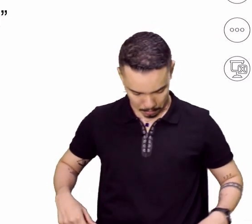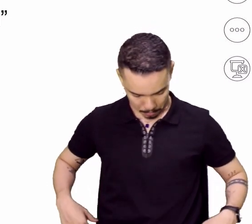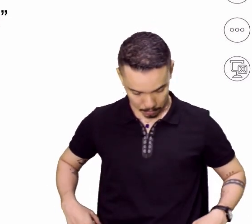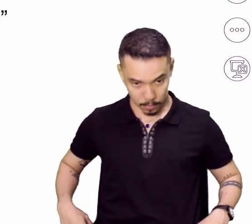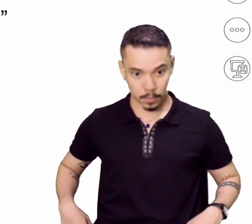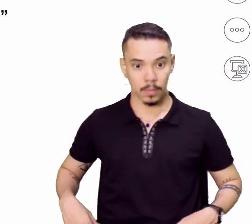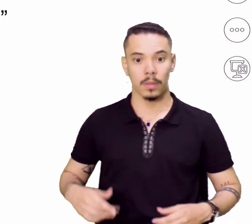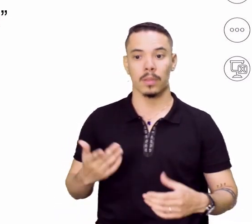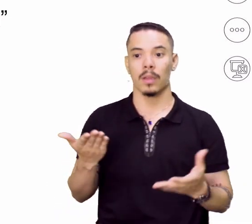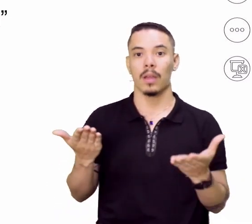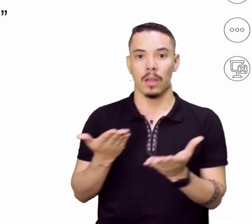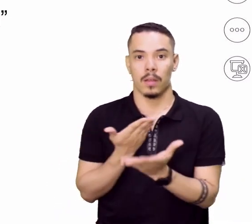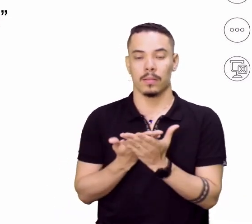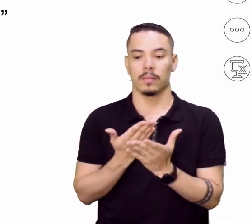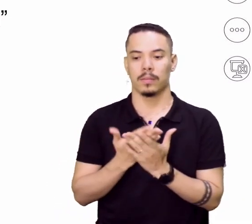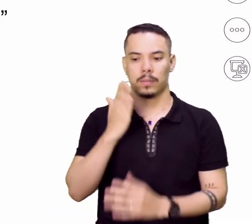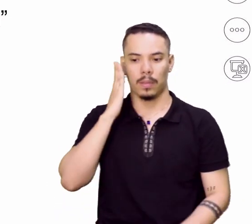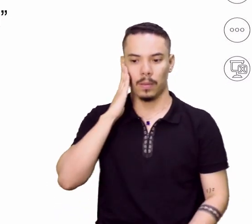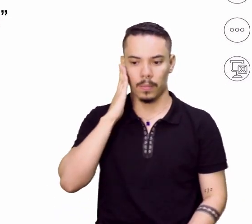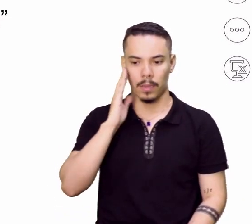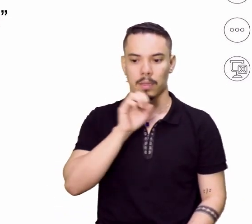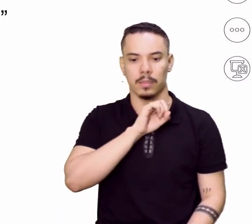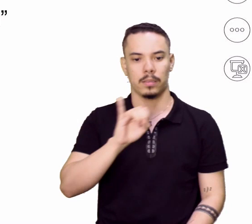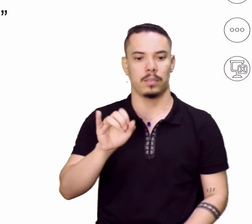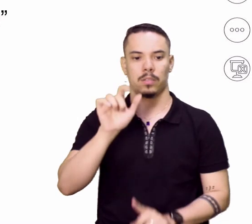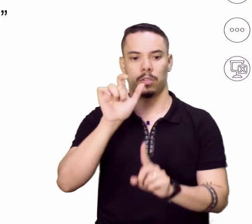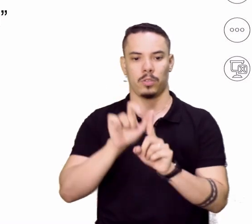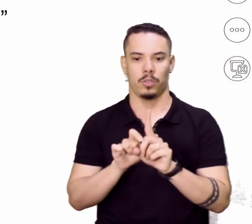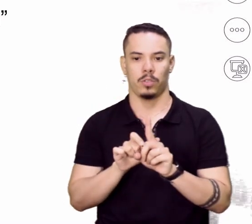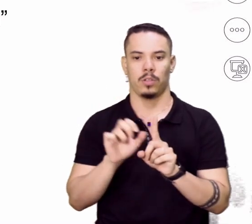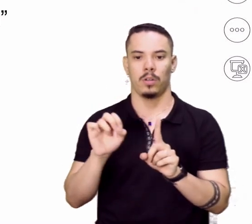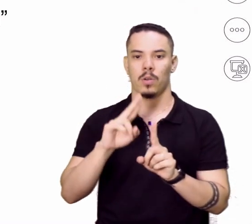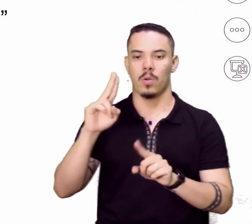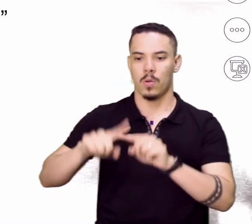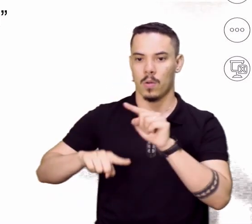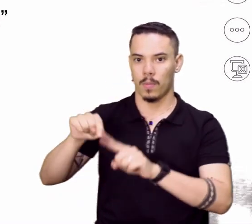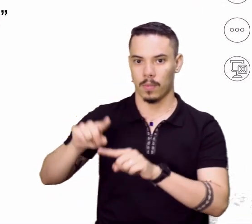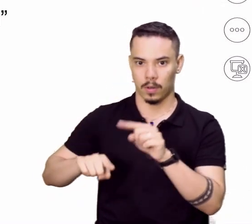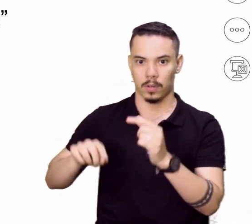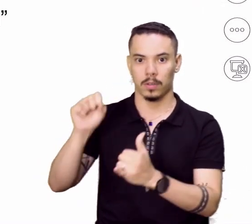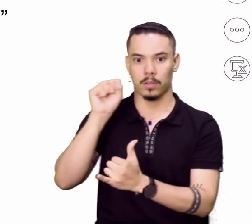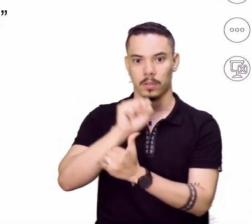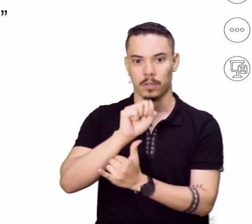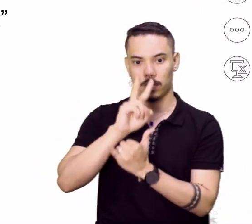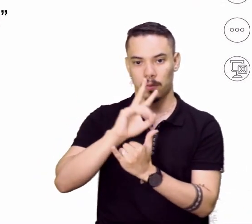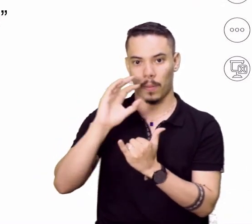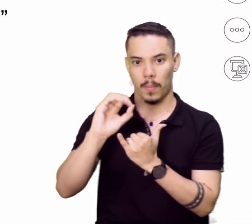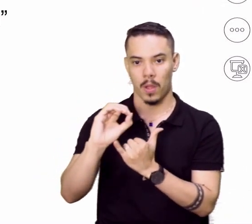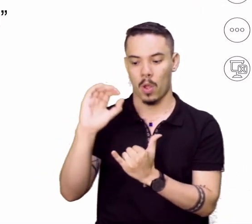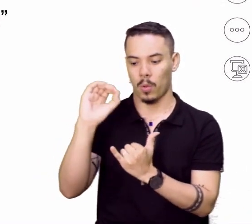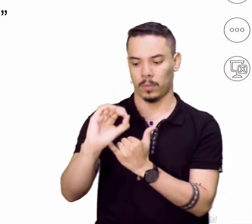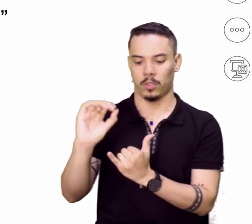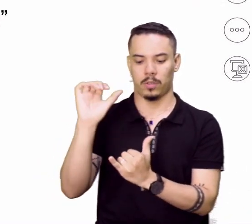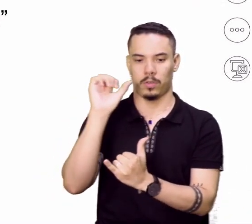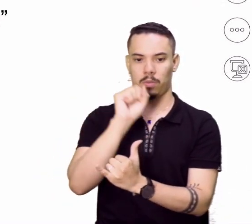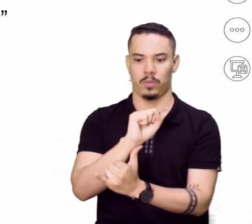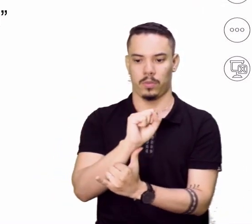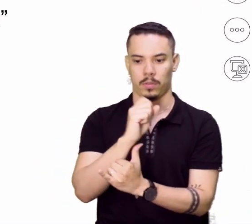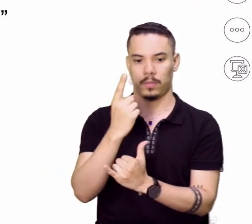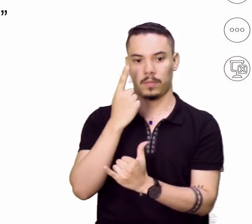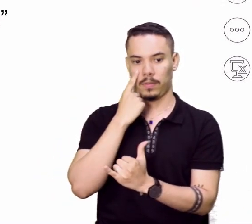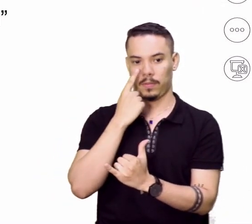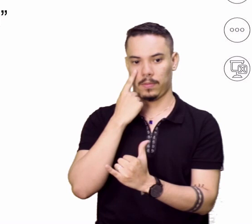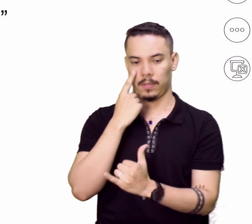seja, a gente vai saber quando se trata de sujeito ou objeto numa frase. Então vamos lá,